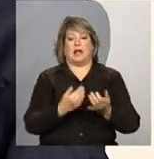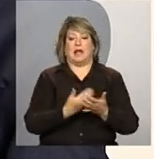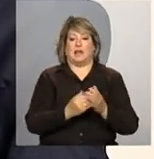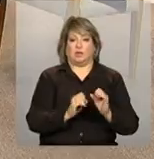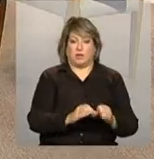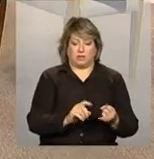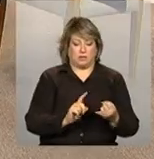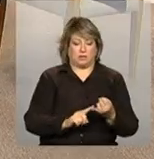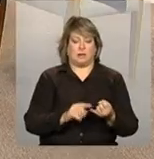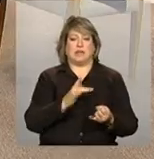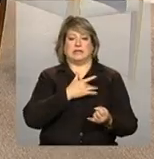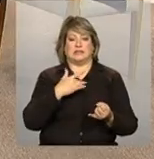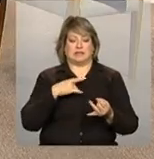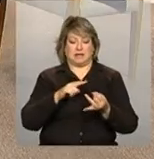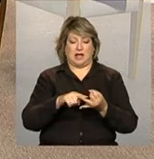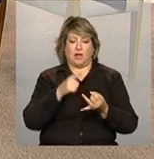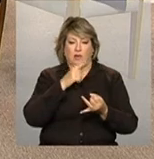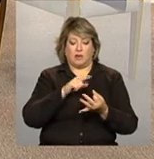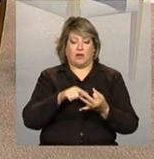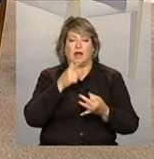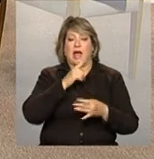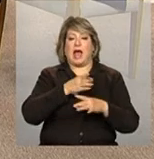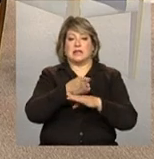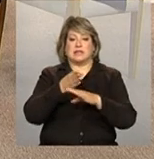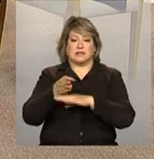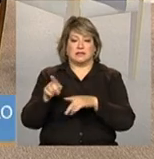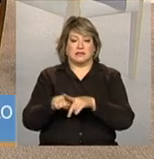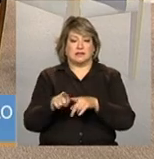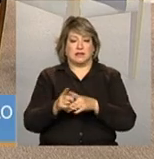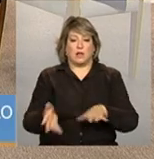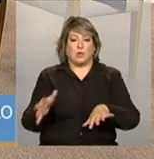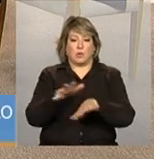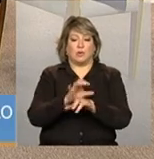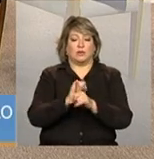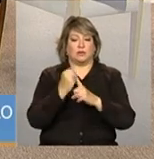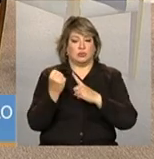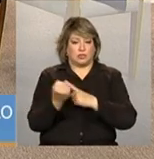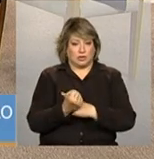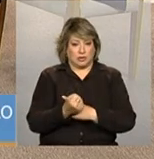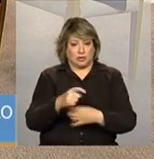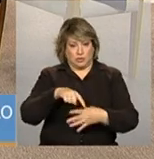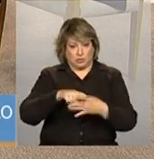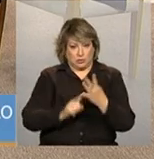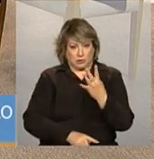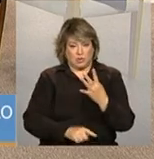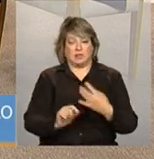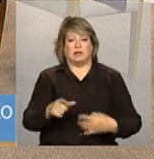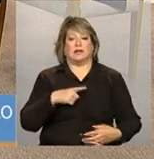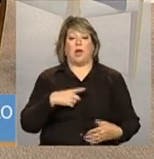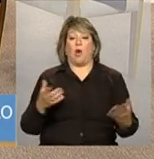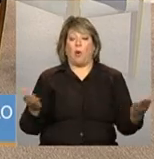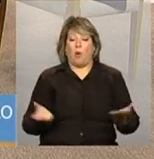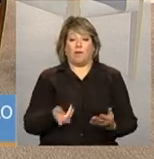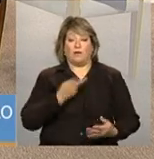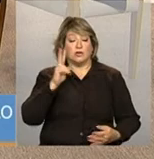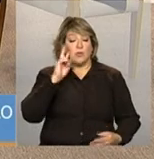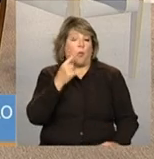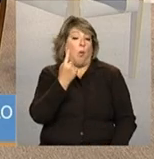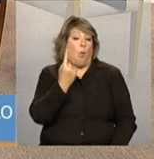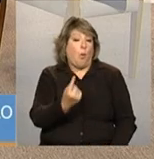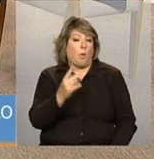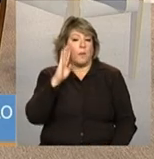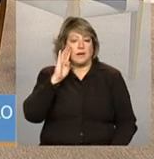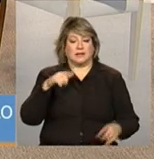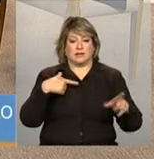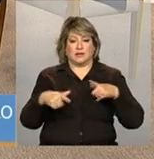à saúde, acessibilidade e inclusão social, né? E aí a gente está aqui hoje falando sobre uma das ações que